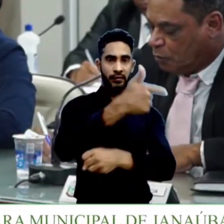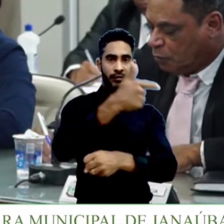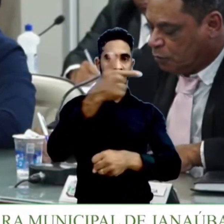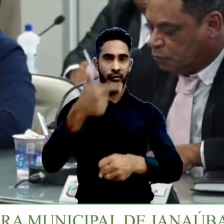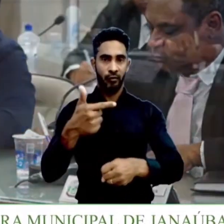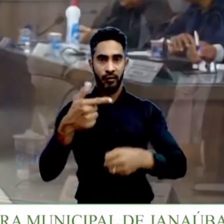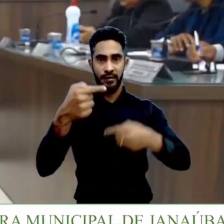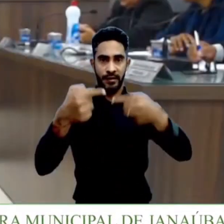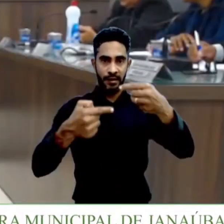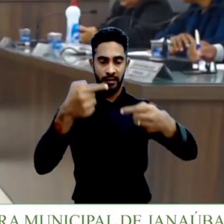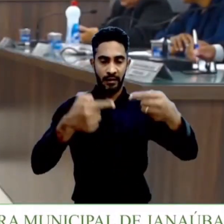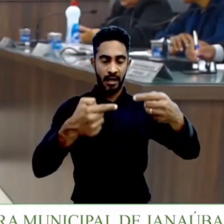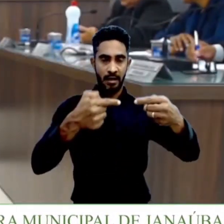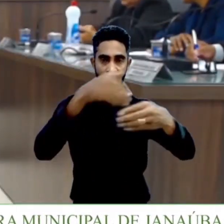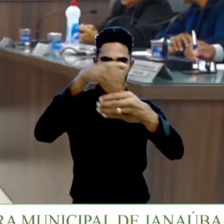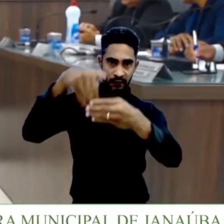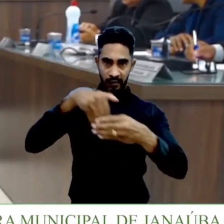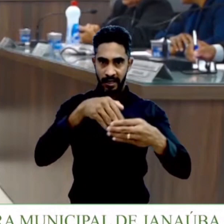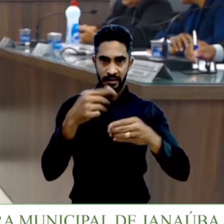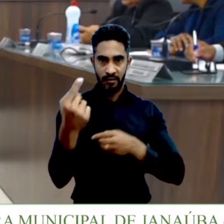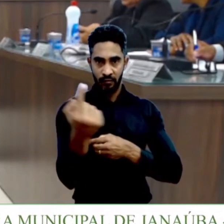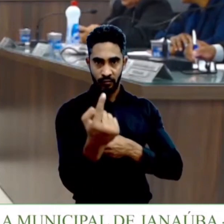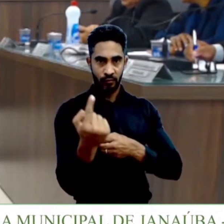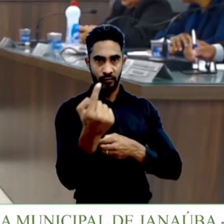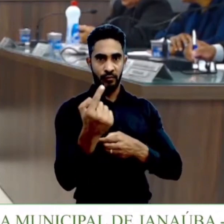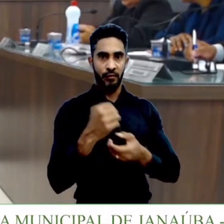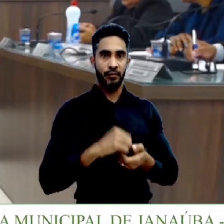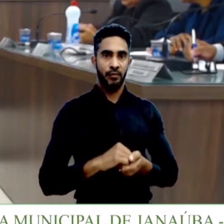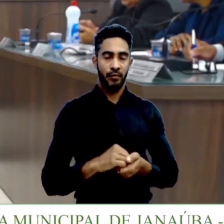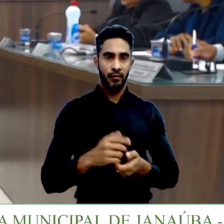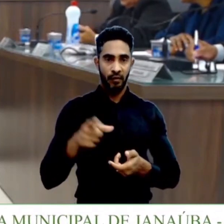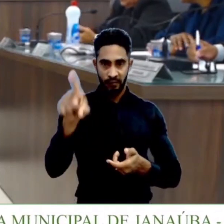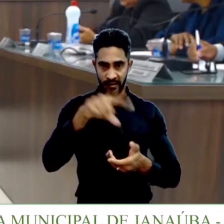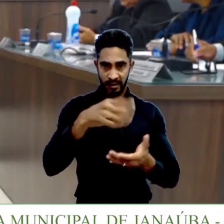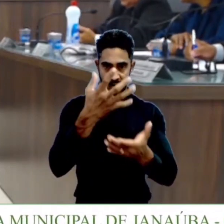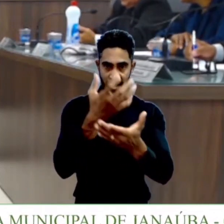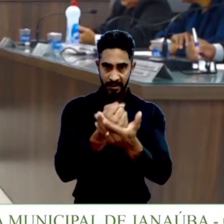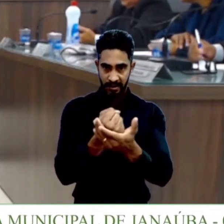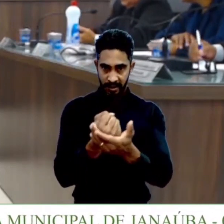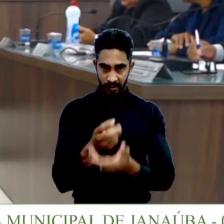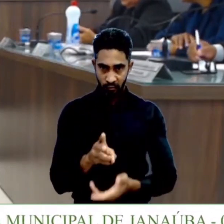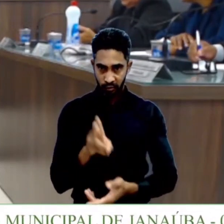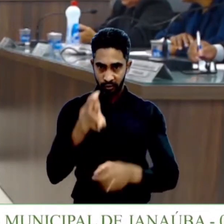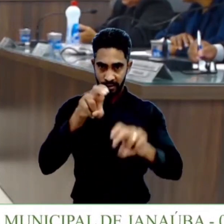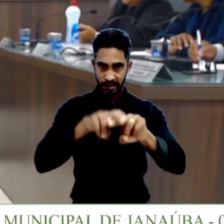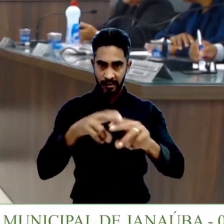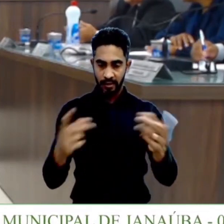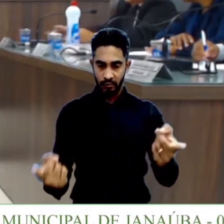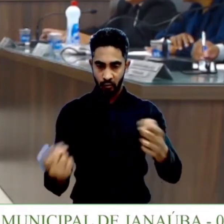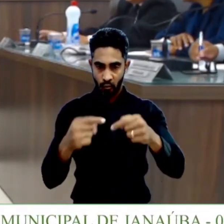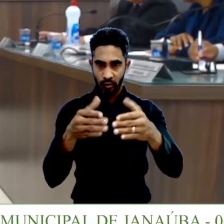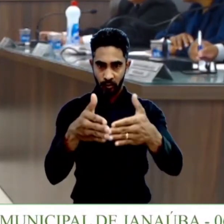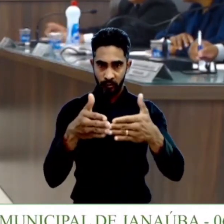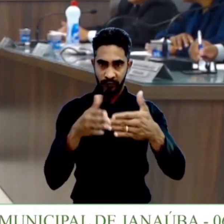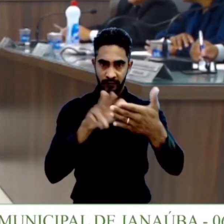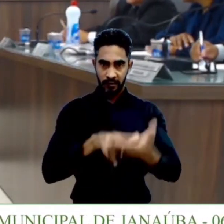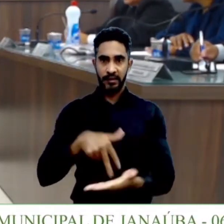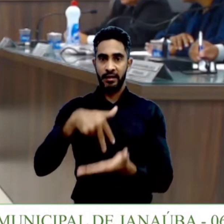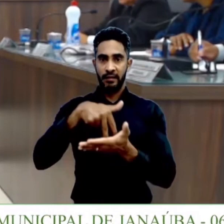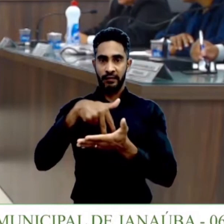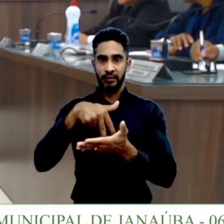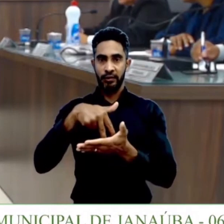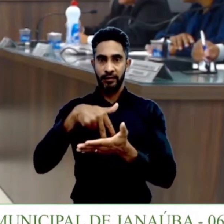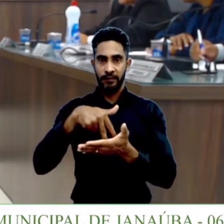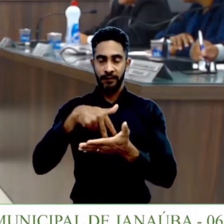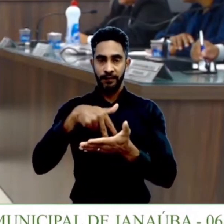142/2022 está em votação em primeiro turno. Os que forem a favor permaneçam sentados, os contrários que se levantem.